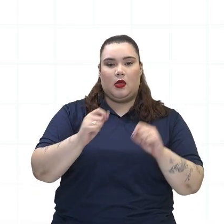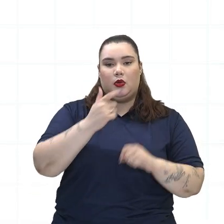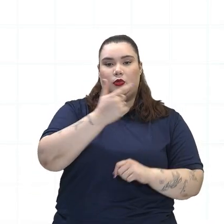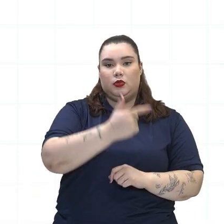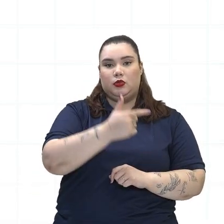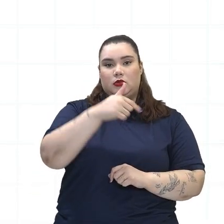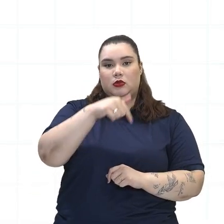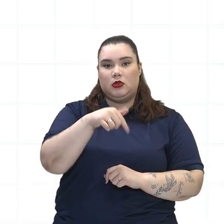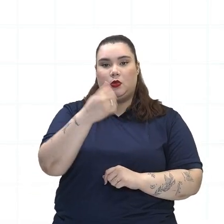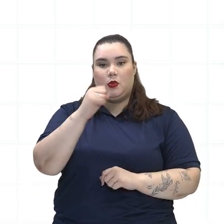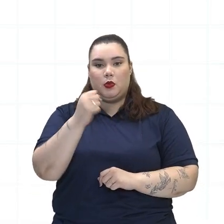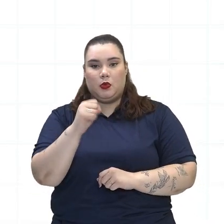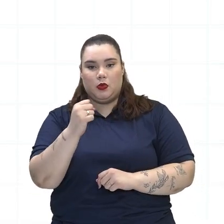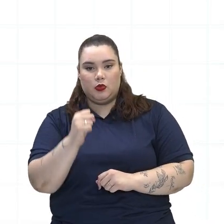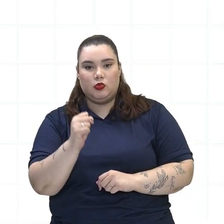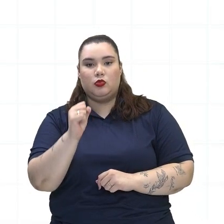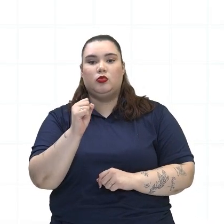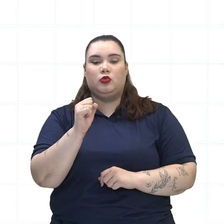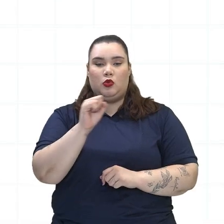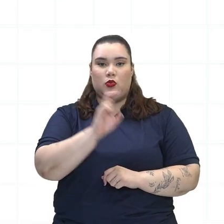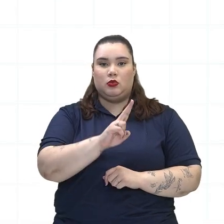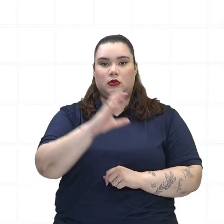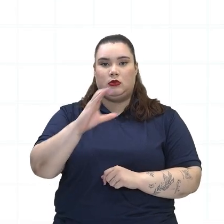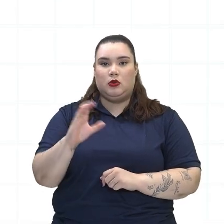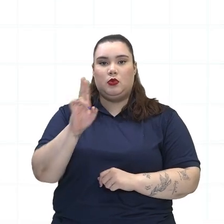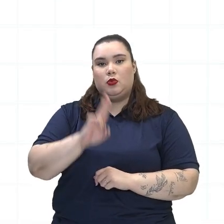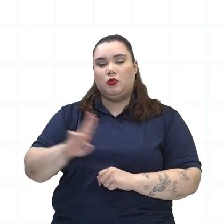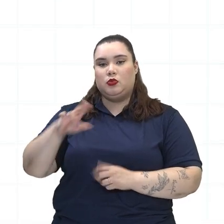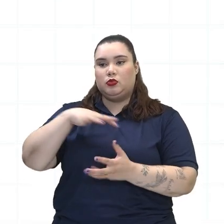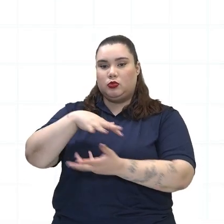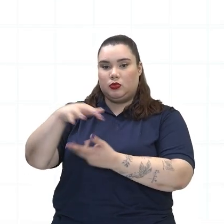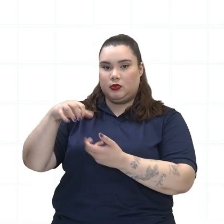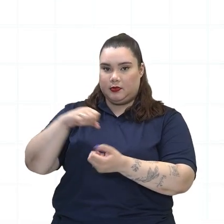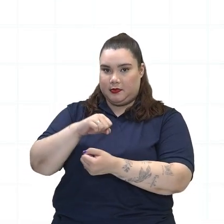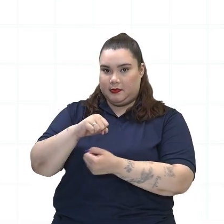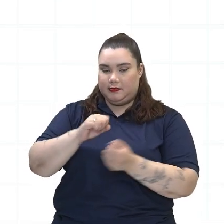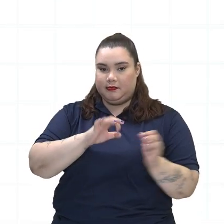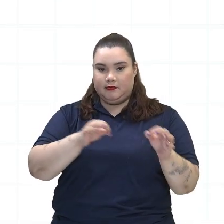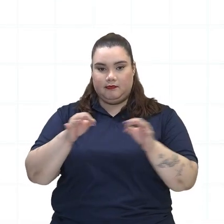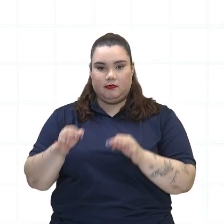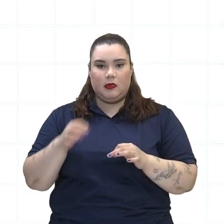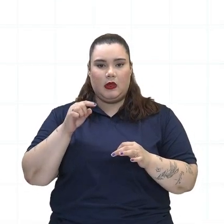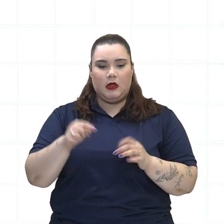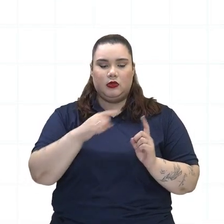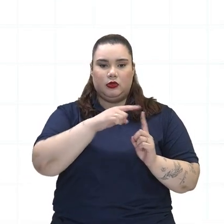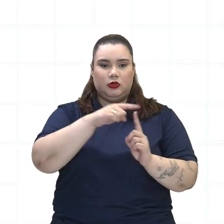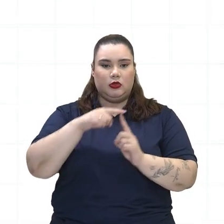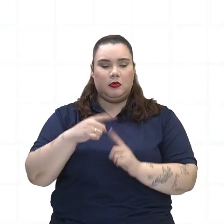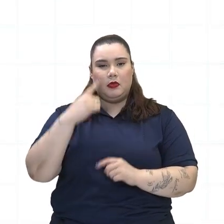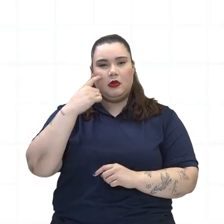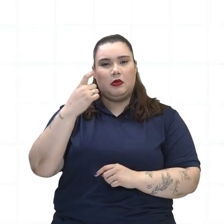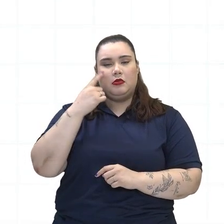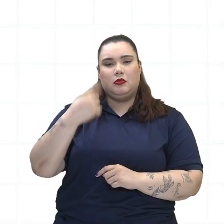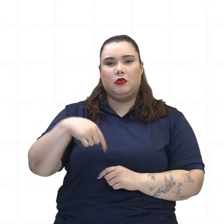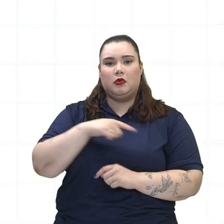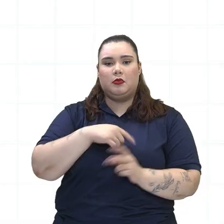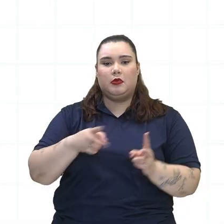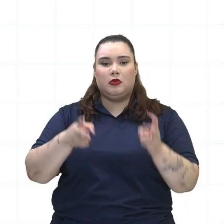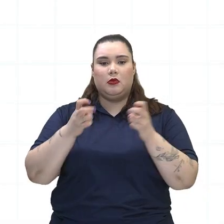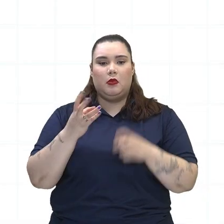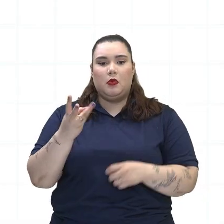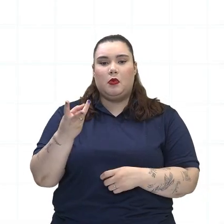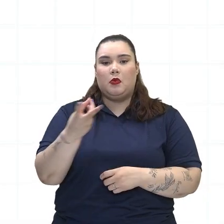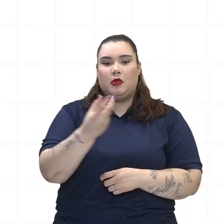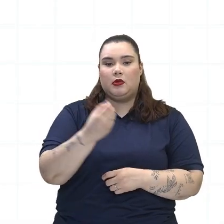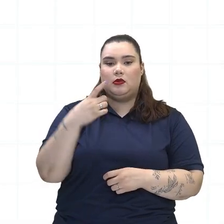ser 278 unidades de conservação de uso sustentável. Dessas de uso sustentável, é interessante a gente ver quantas têm o plano